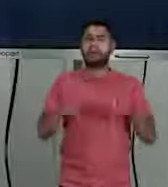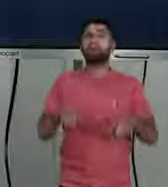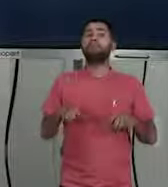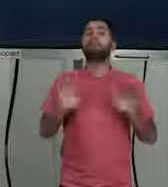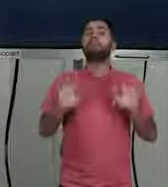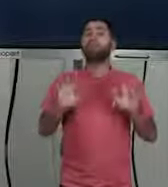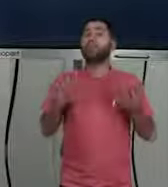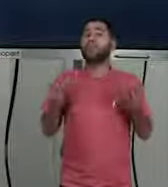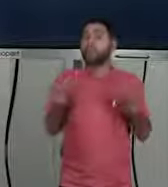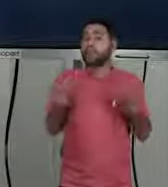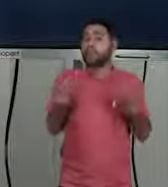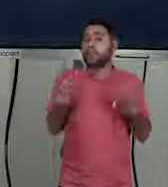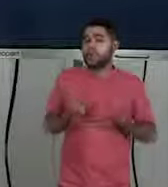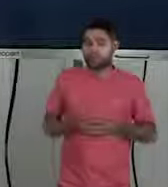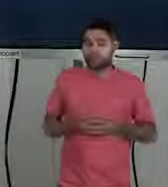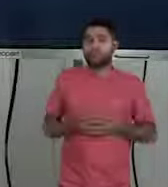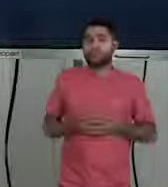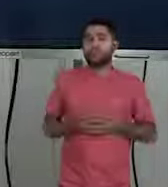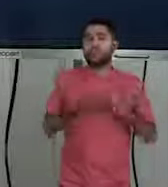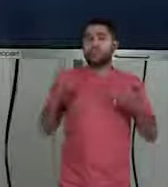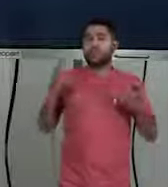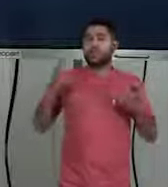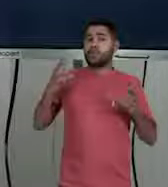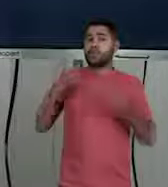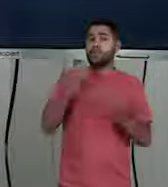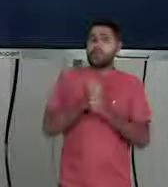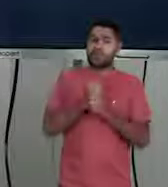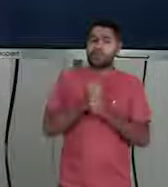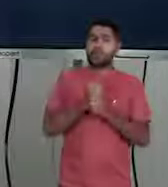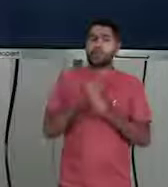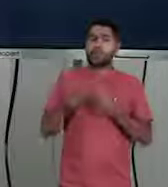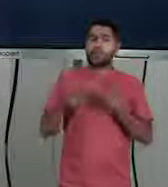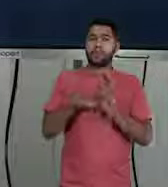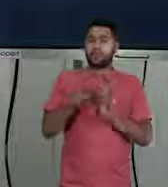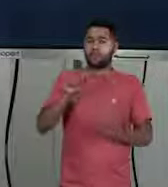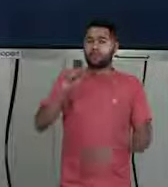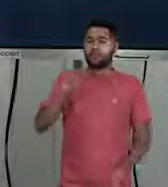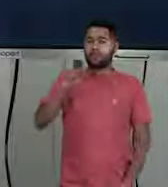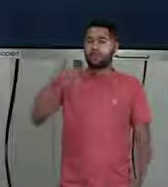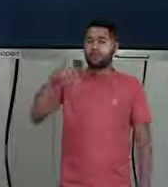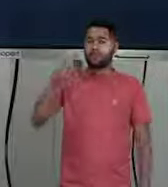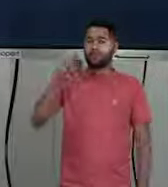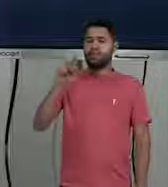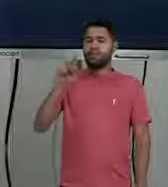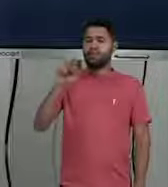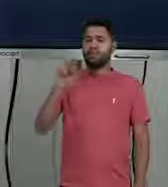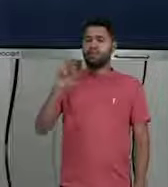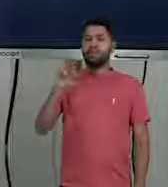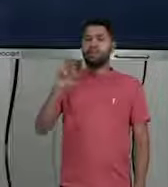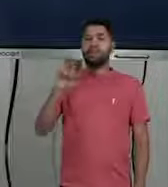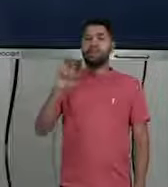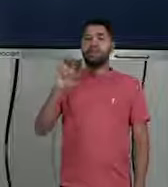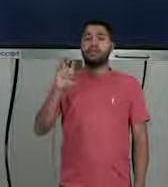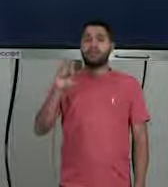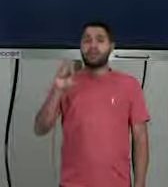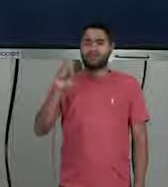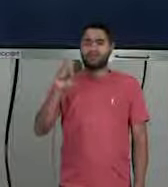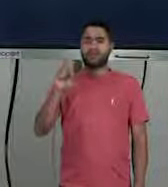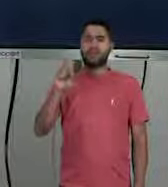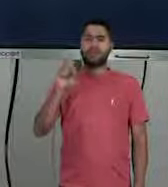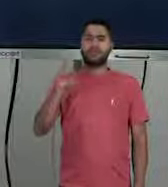A corrente elétrica, ela é medida através dos amperes. Ampere também é homenagem a um grande